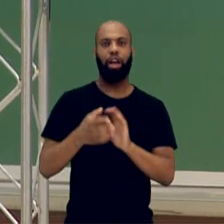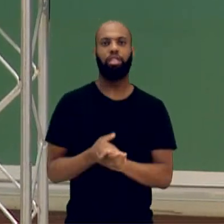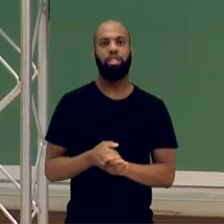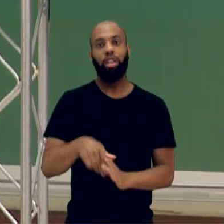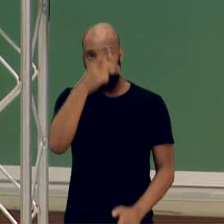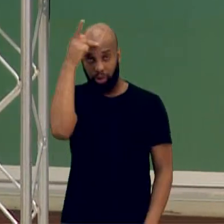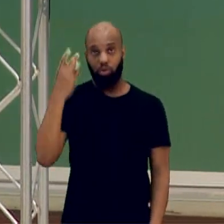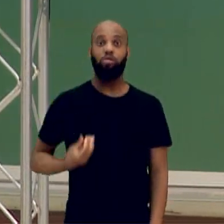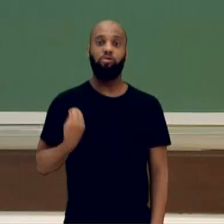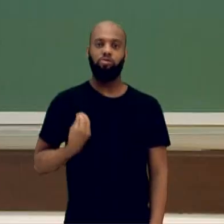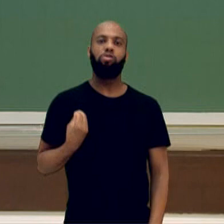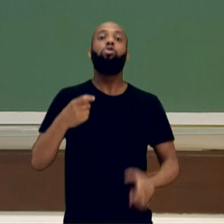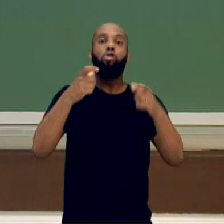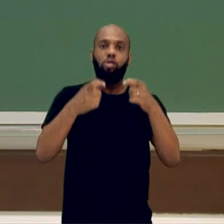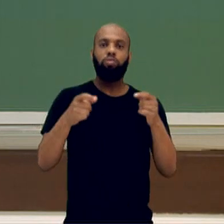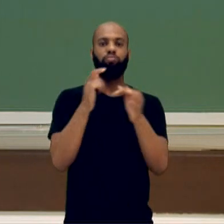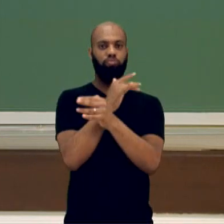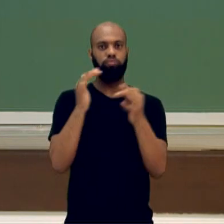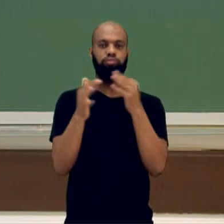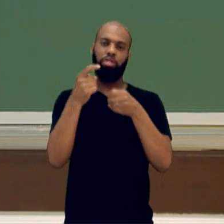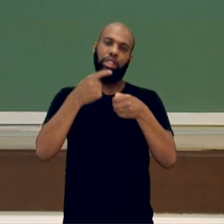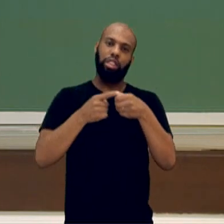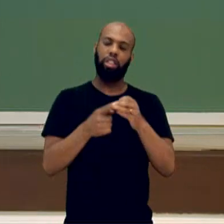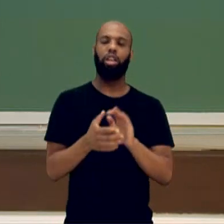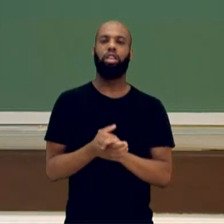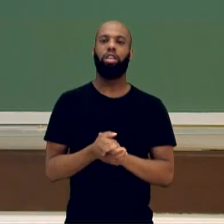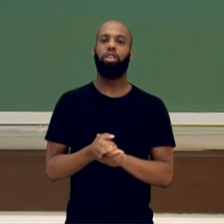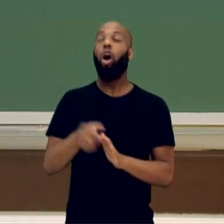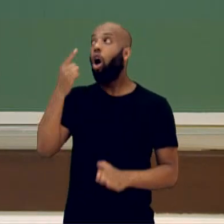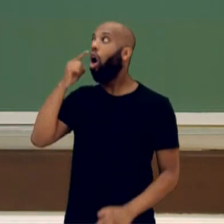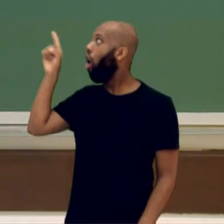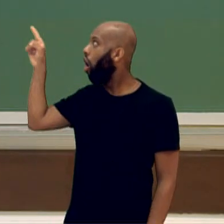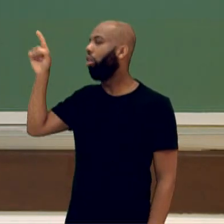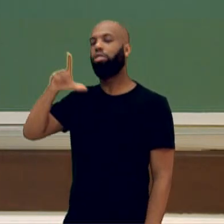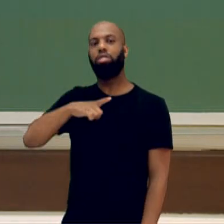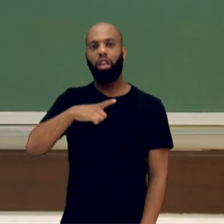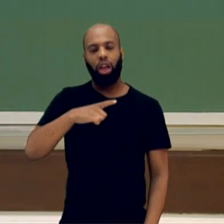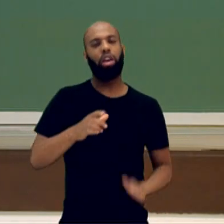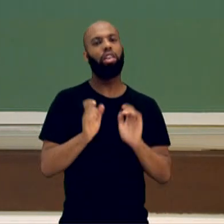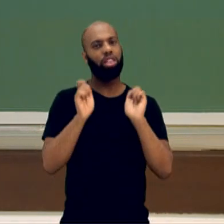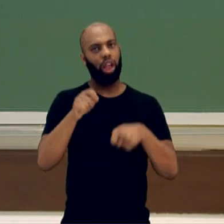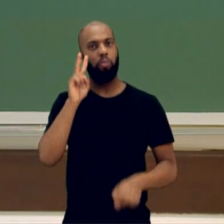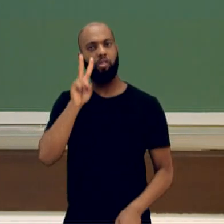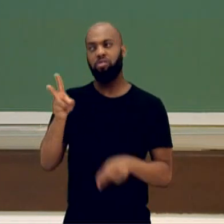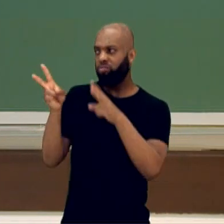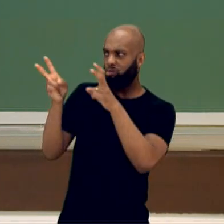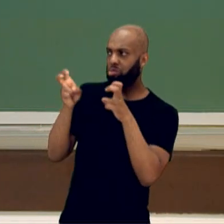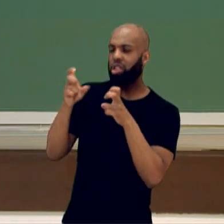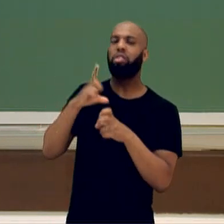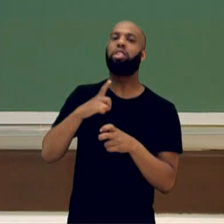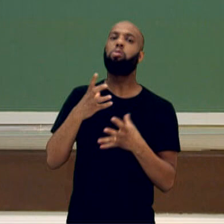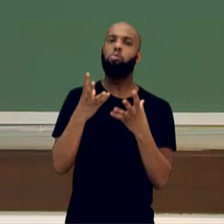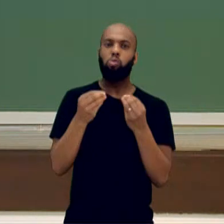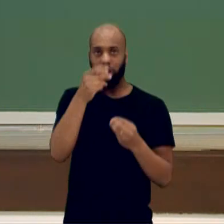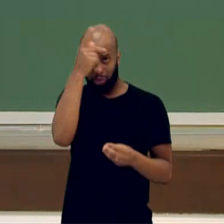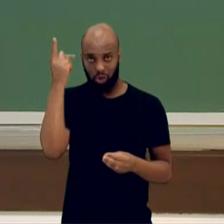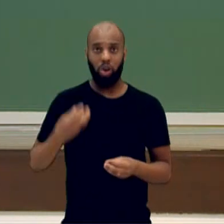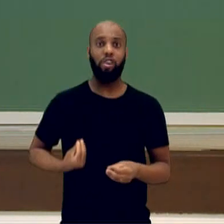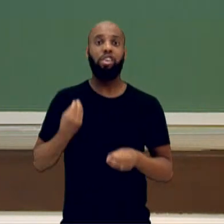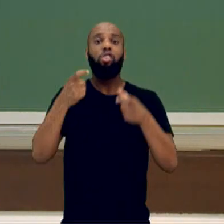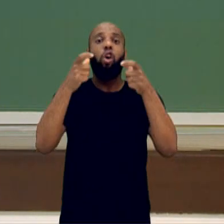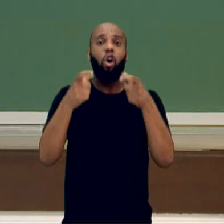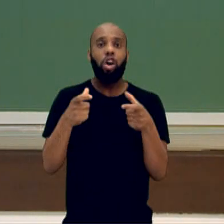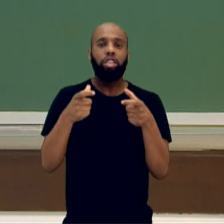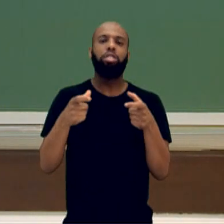vivem em cidades. Já mostra para nós aqui visualmente que boa parte da população mundial aqui vive